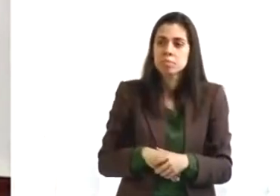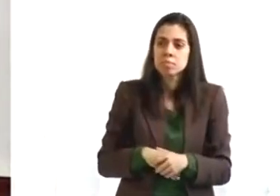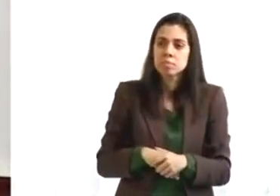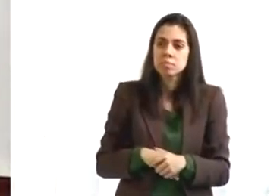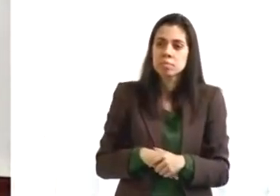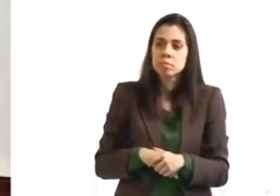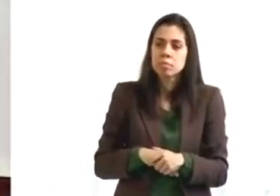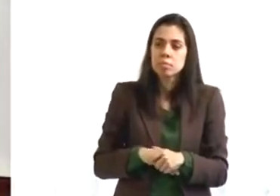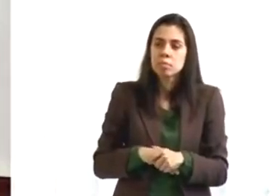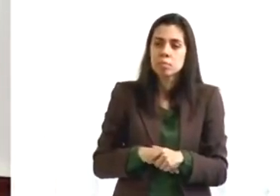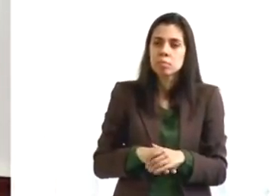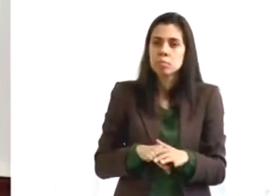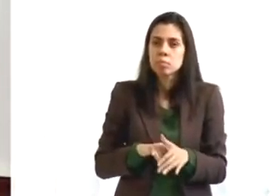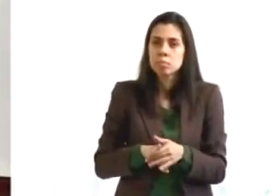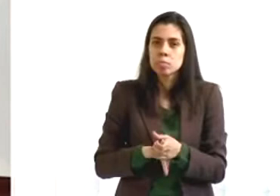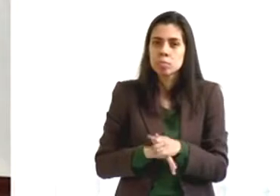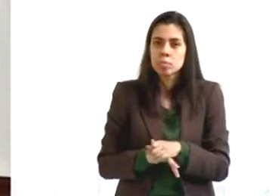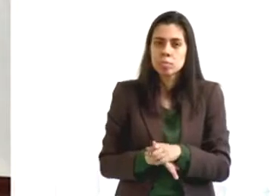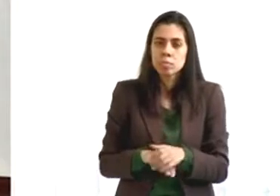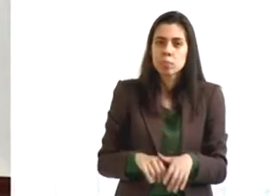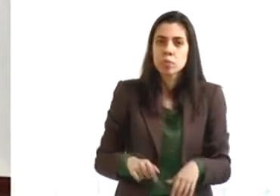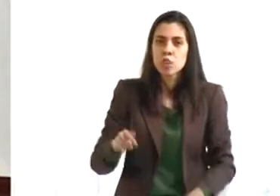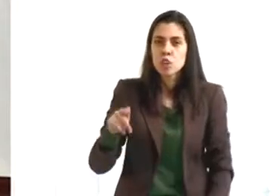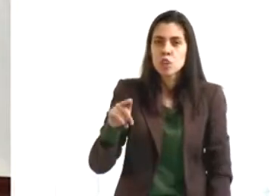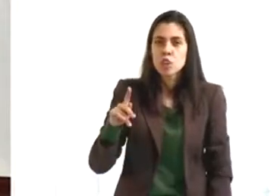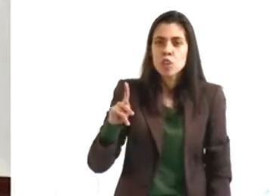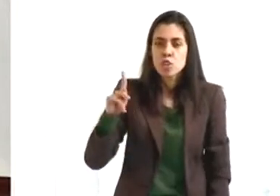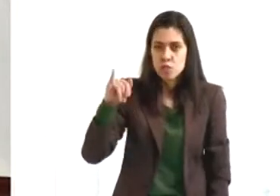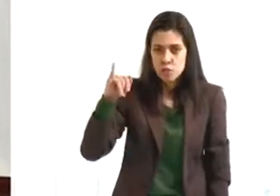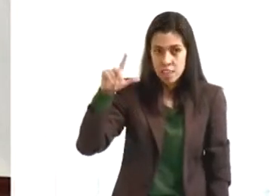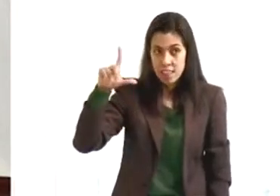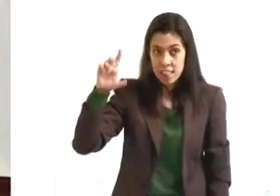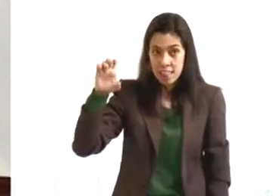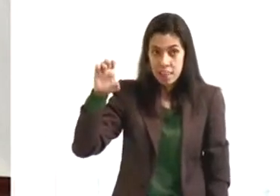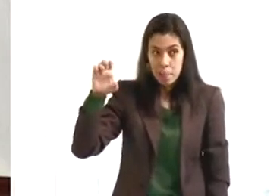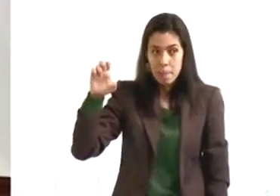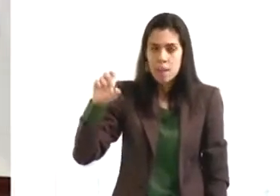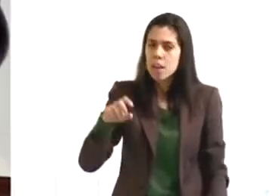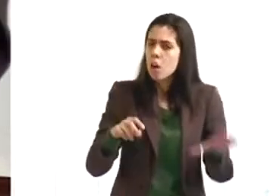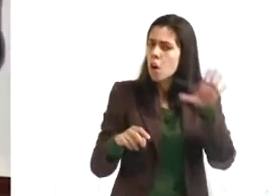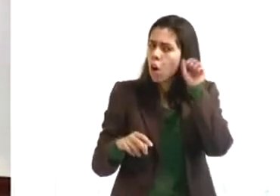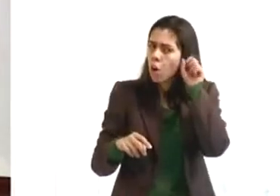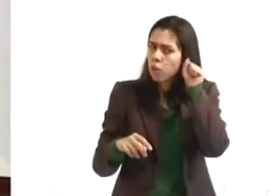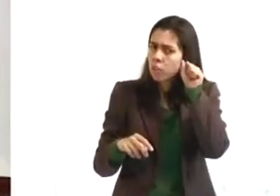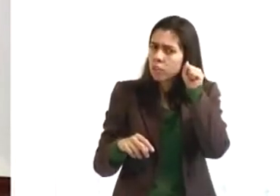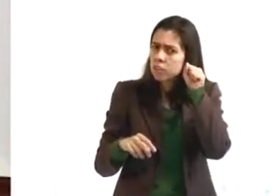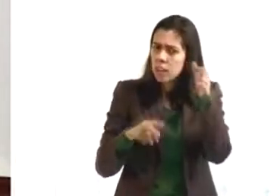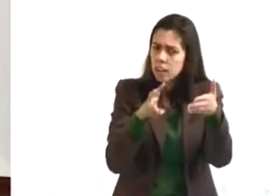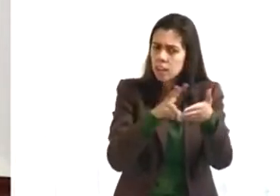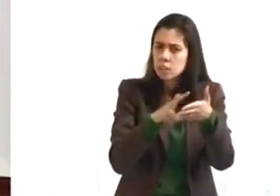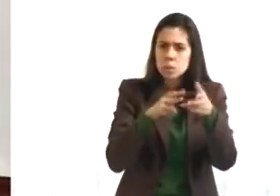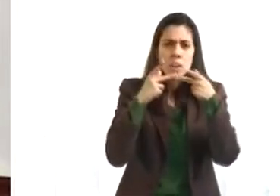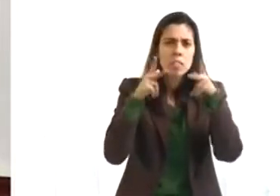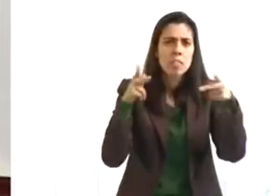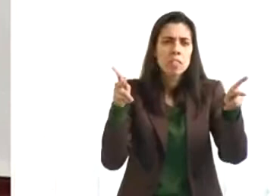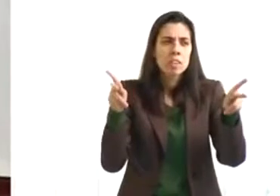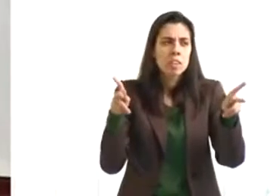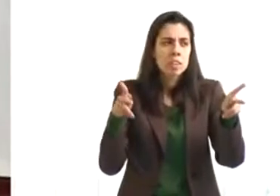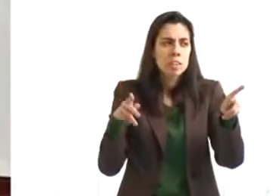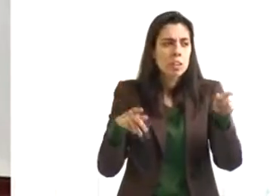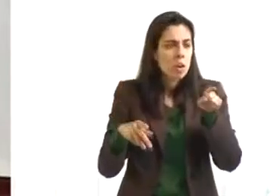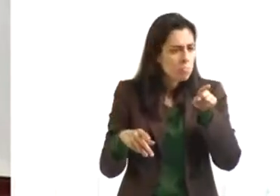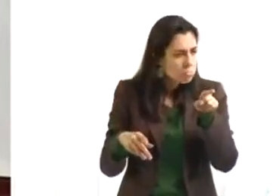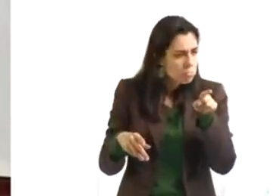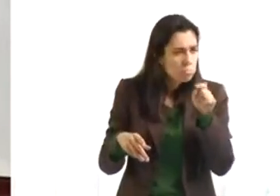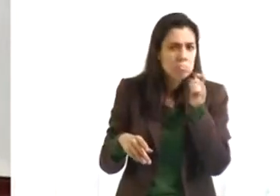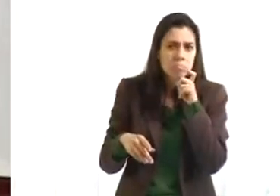escuta, porque a leitura está sendo feita em voz alta, lembra que eu disse isso há pouco? E Filipe, que conhece a palavra de Deus, discerniu, falou: olha, ele